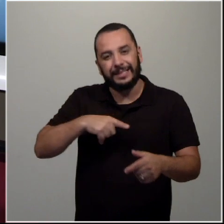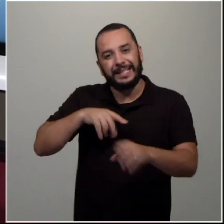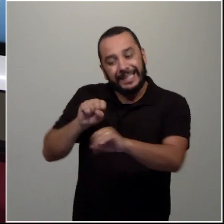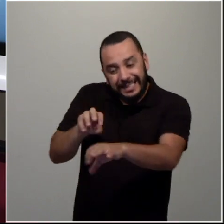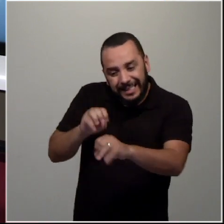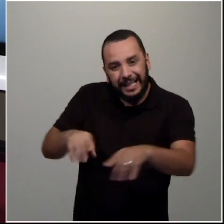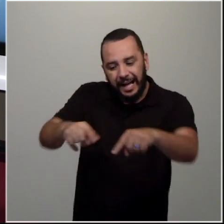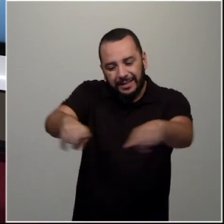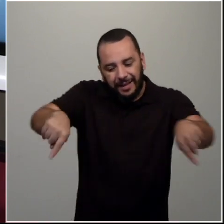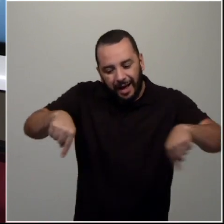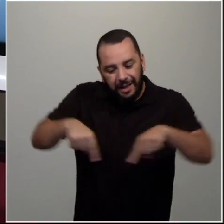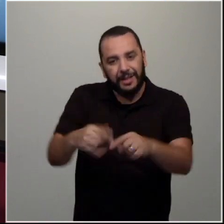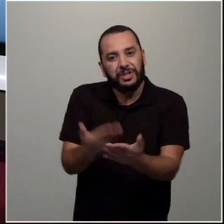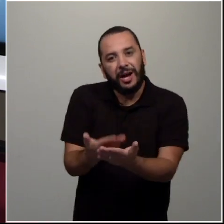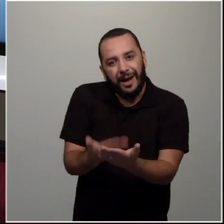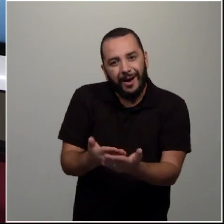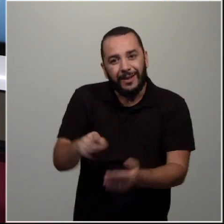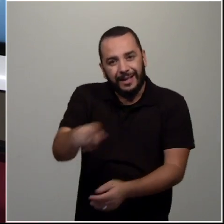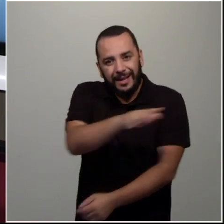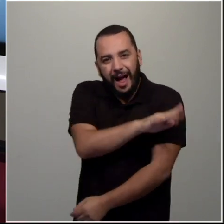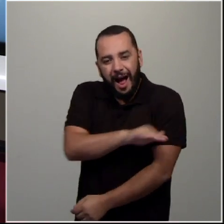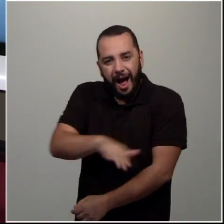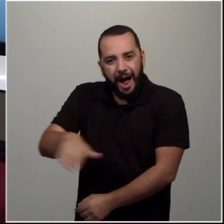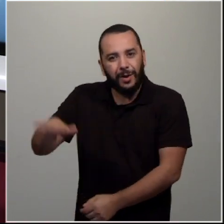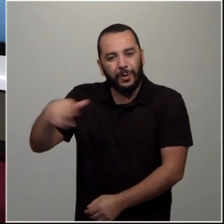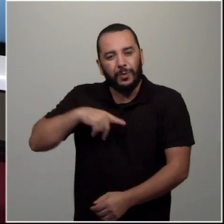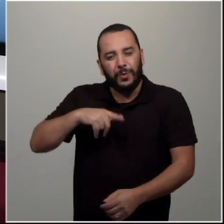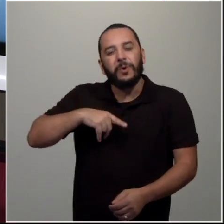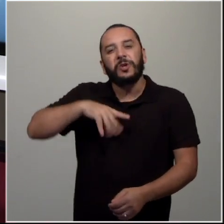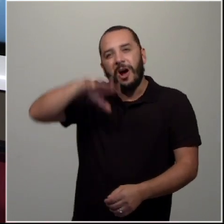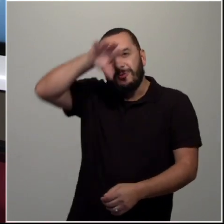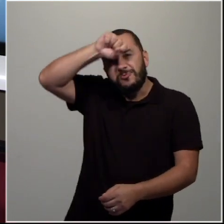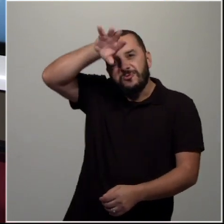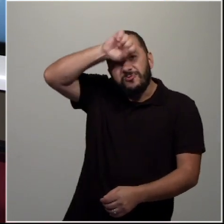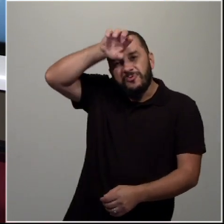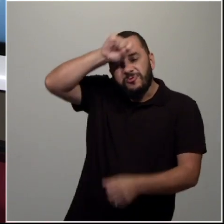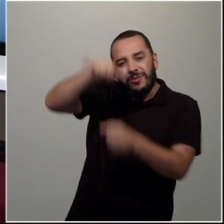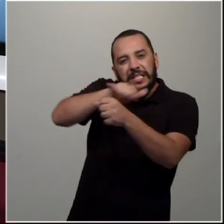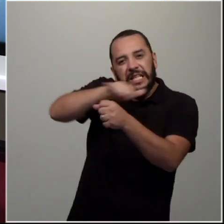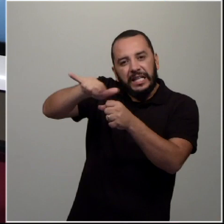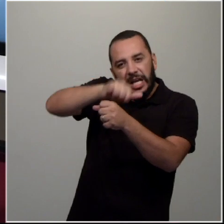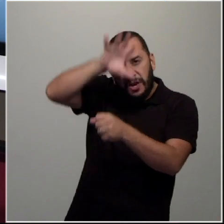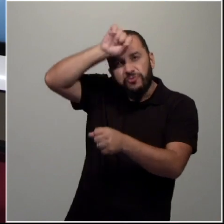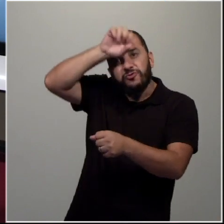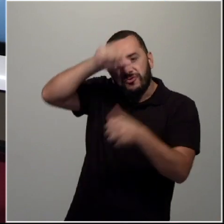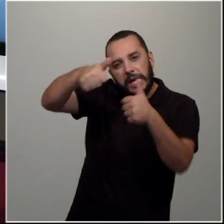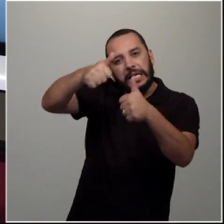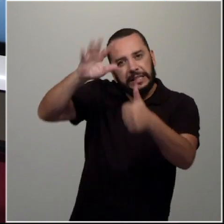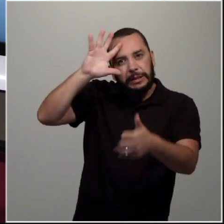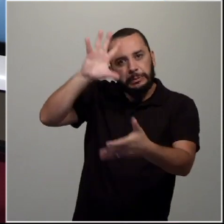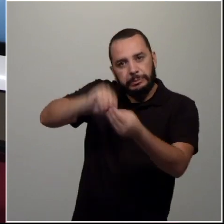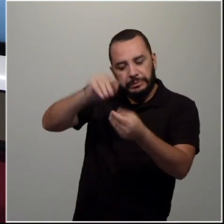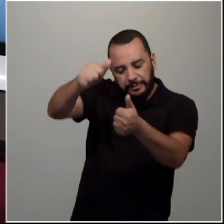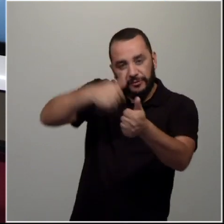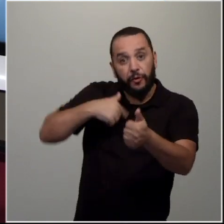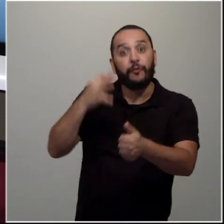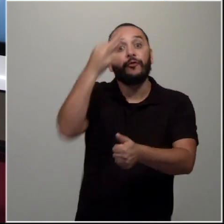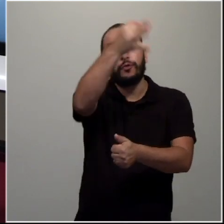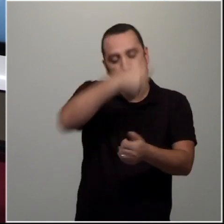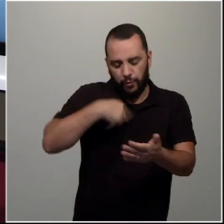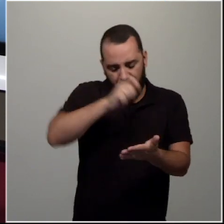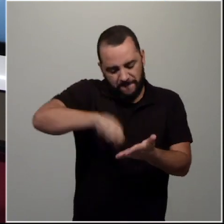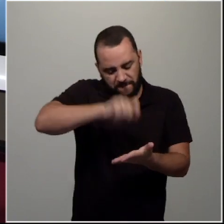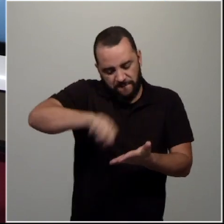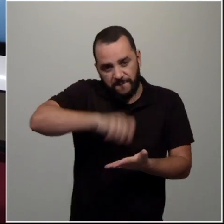aluno é interiorizar aquelas aquelas a estratégia e saber resolver problemas no futuro com